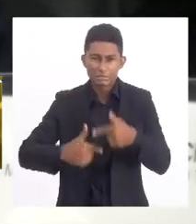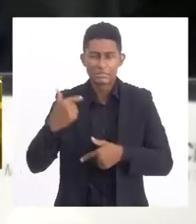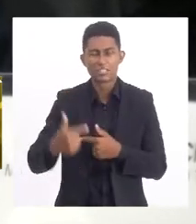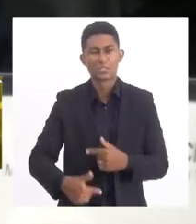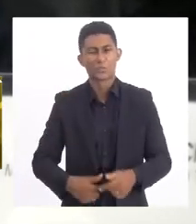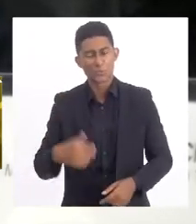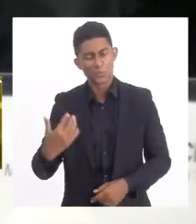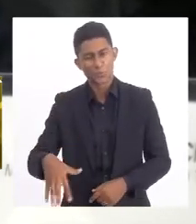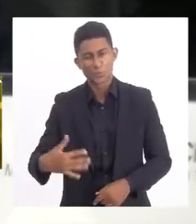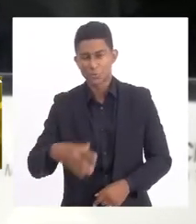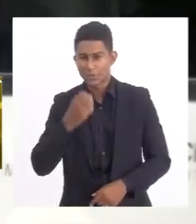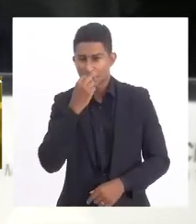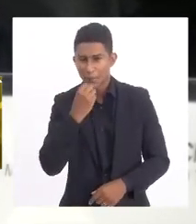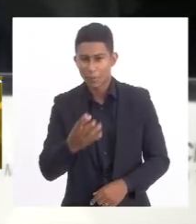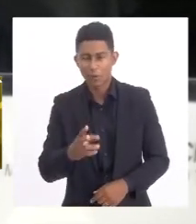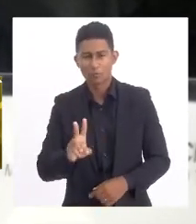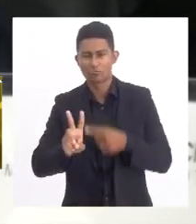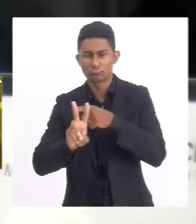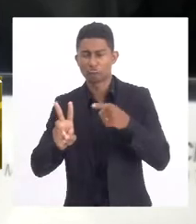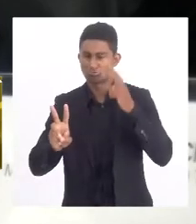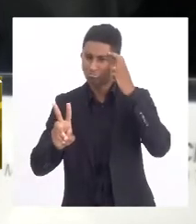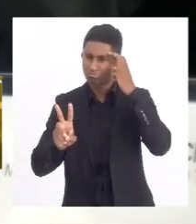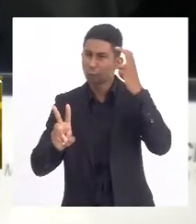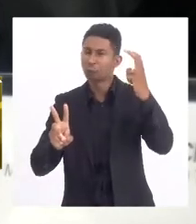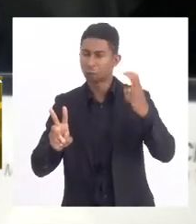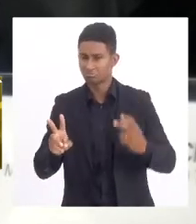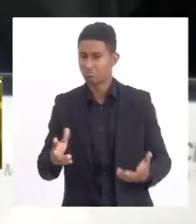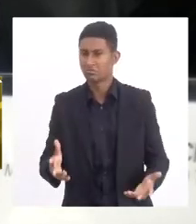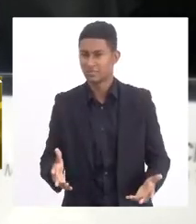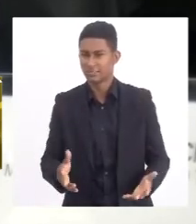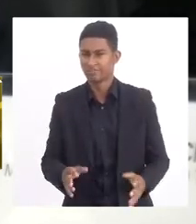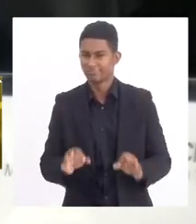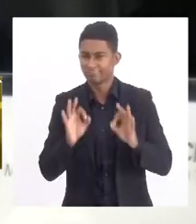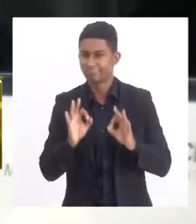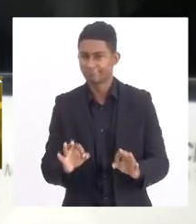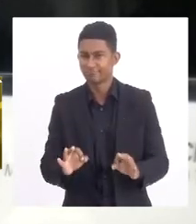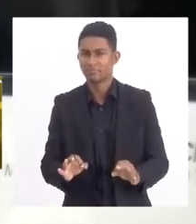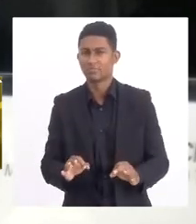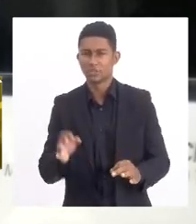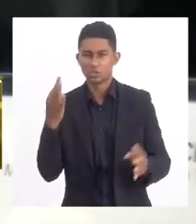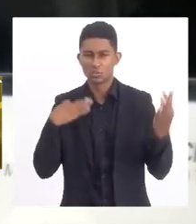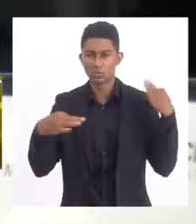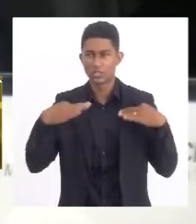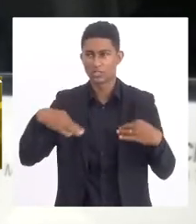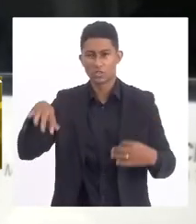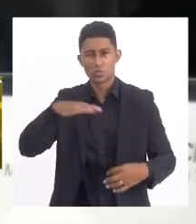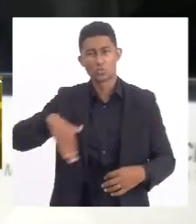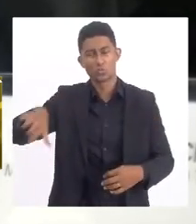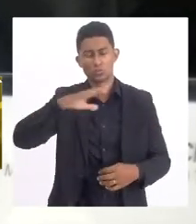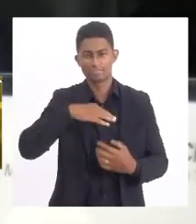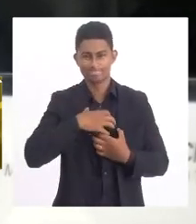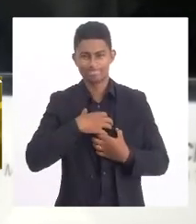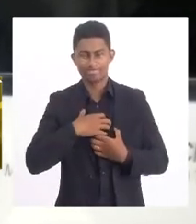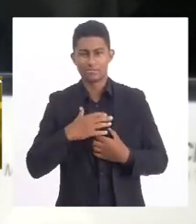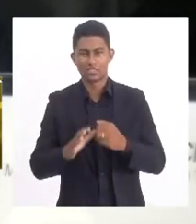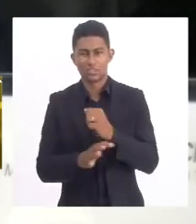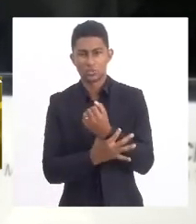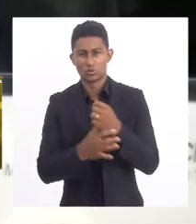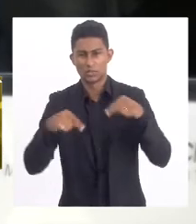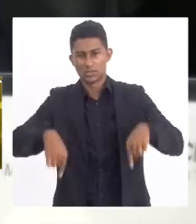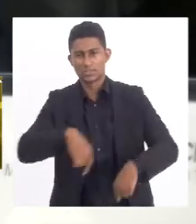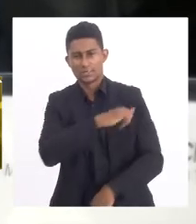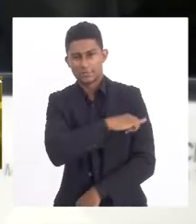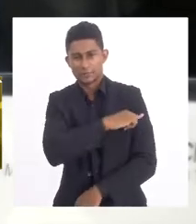baseado na integração na inteligência e tem feito a diferença no suporte aos nossos turistas aqui do Estado do Rio de